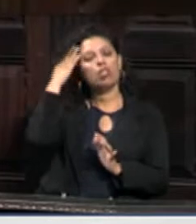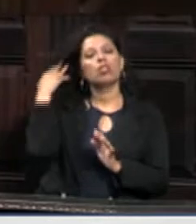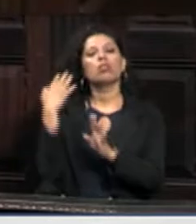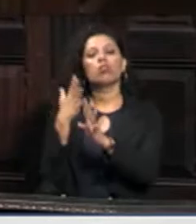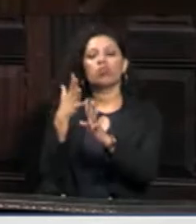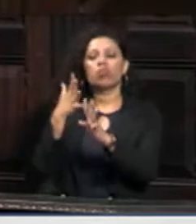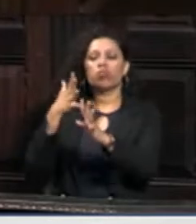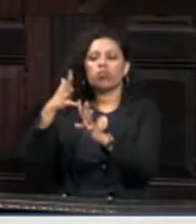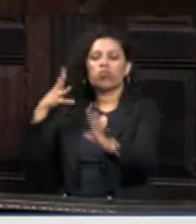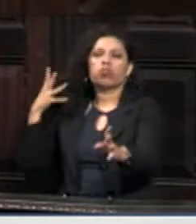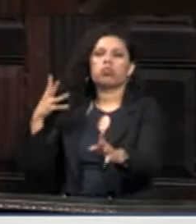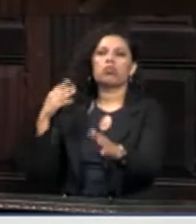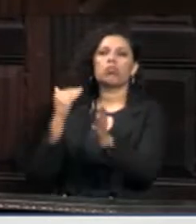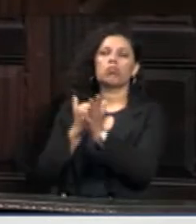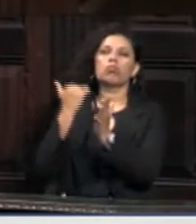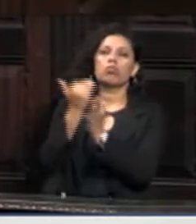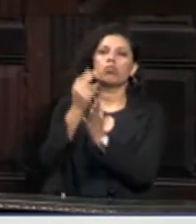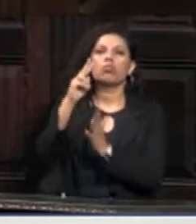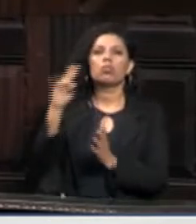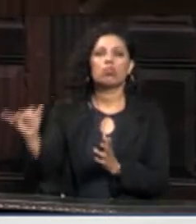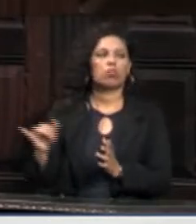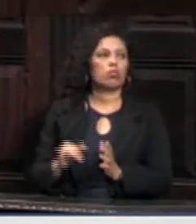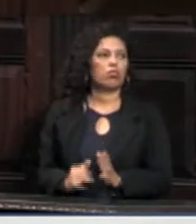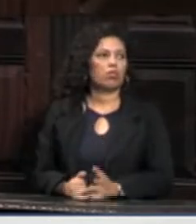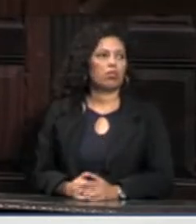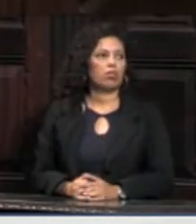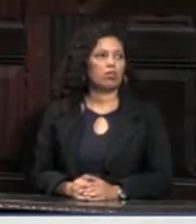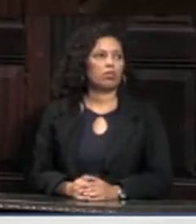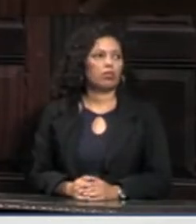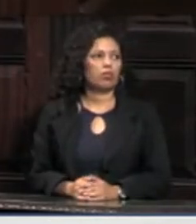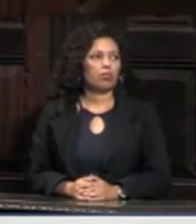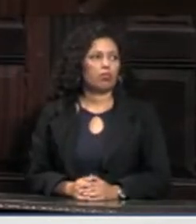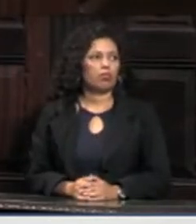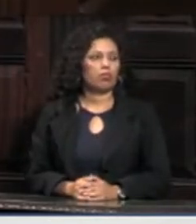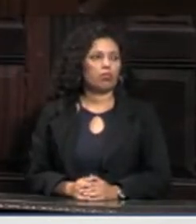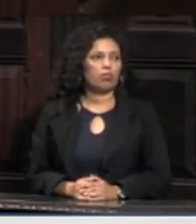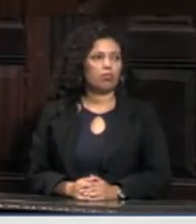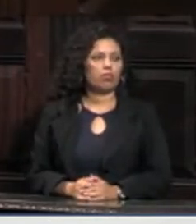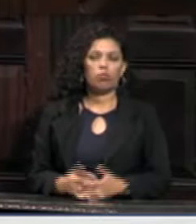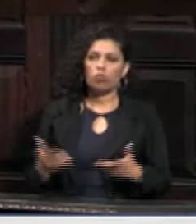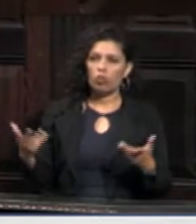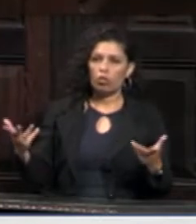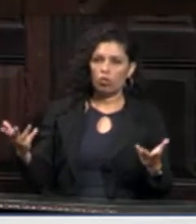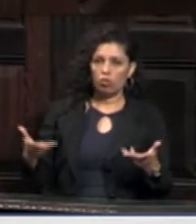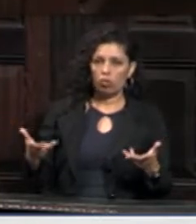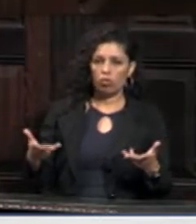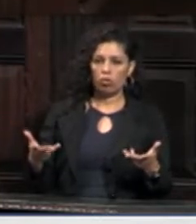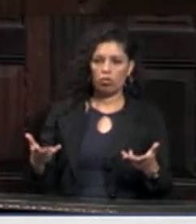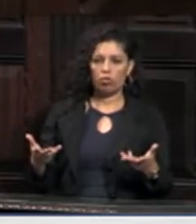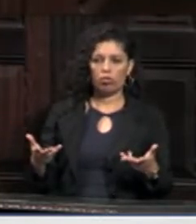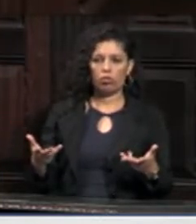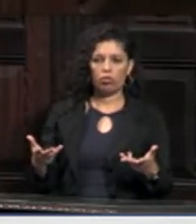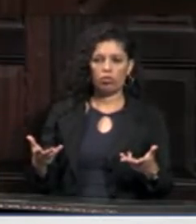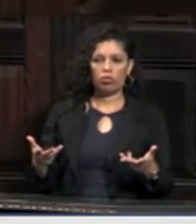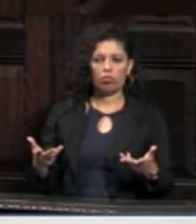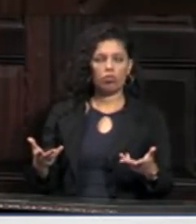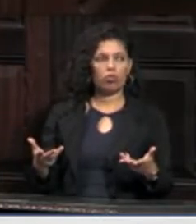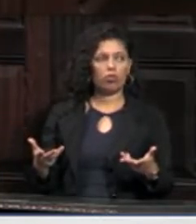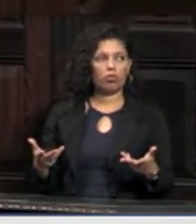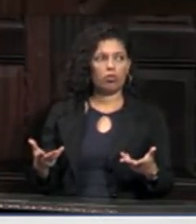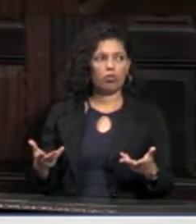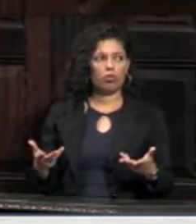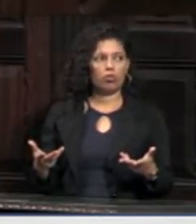ali e serão atendidas, diferente do que acontece hoje, deputado Valdec. Infelizmente,